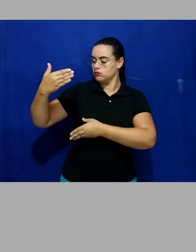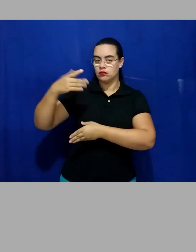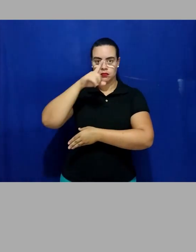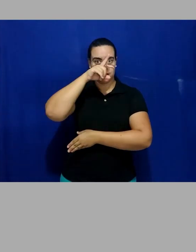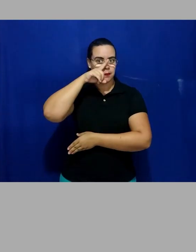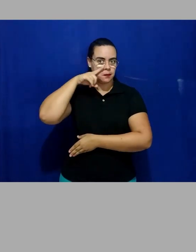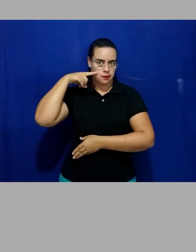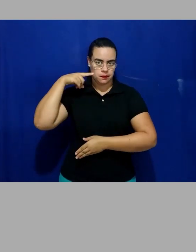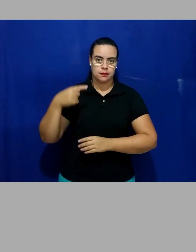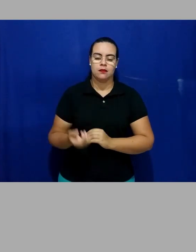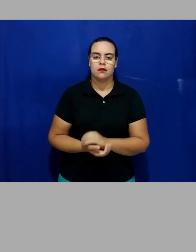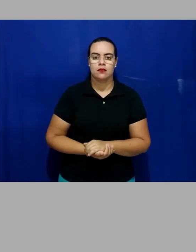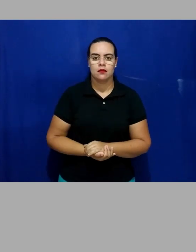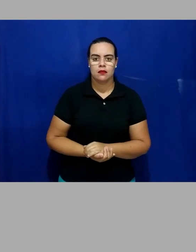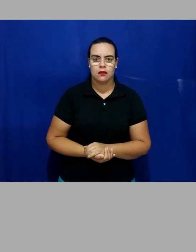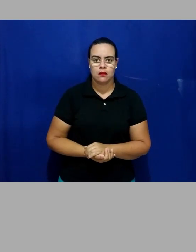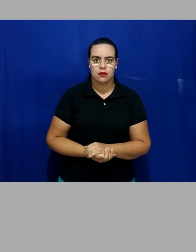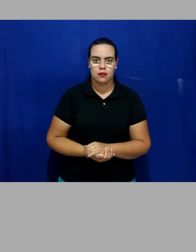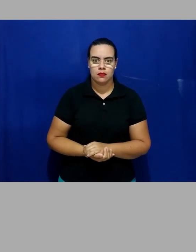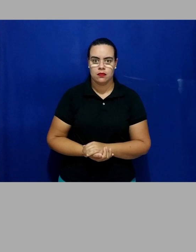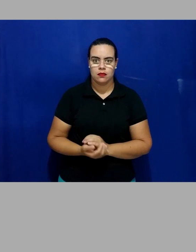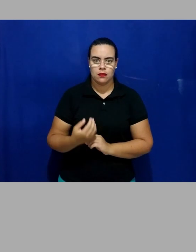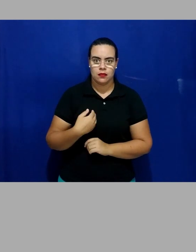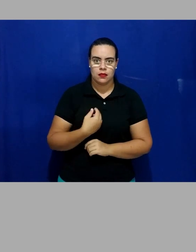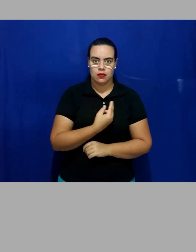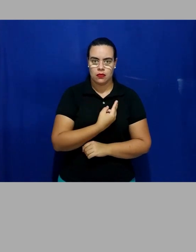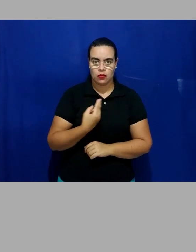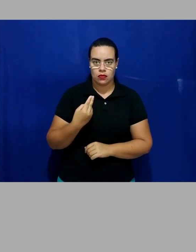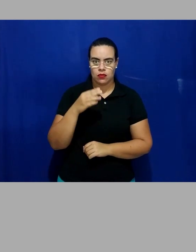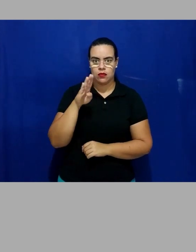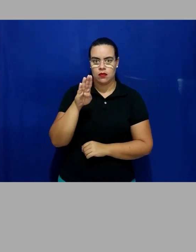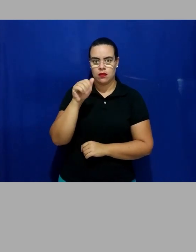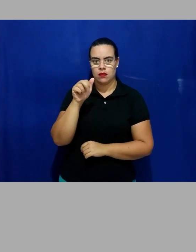gola alta, atrás de mim uma parede amarela.